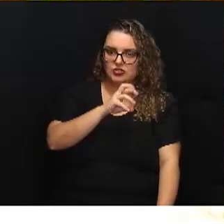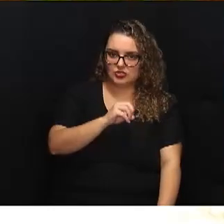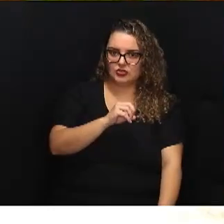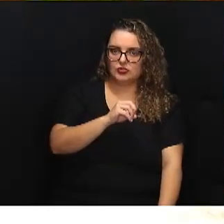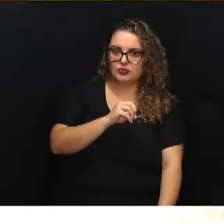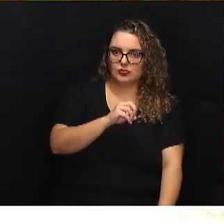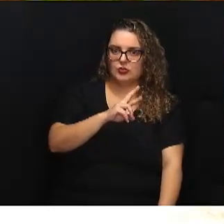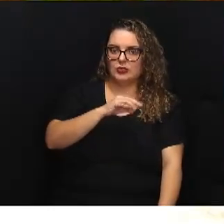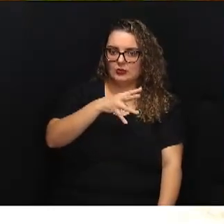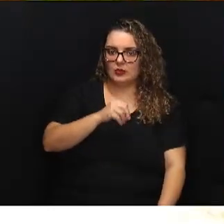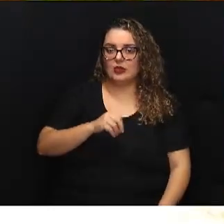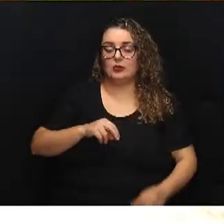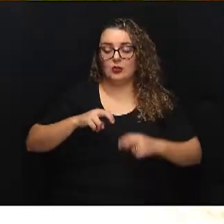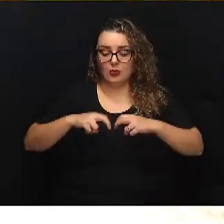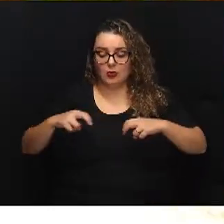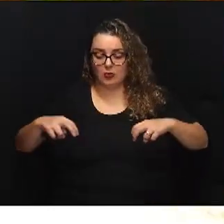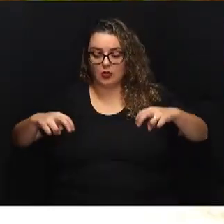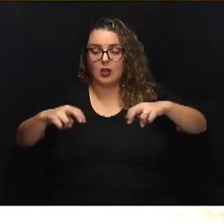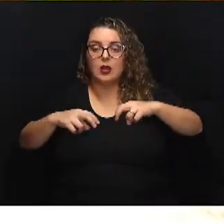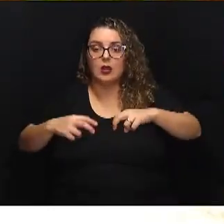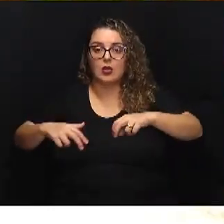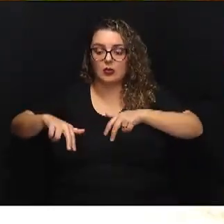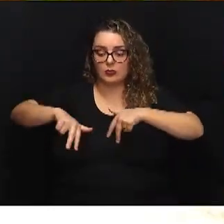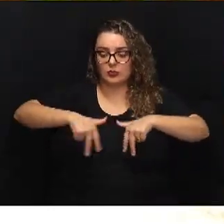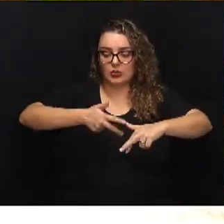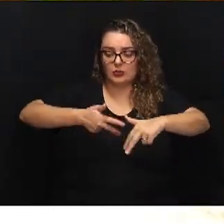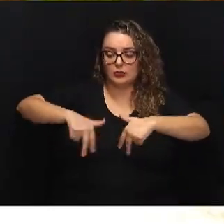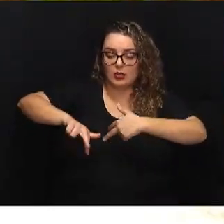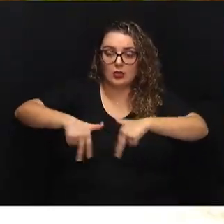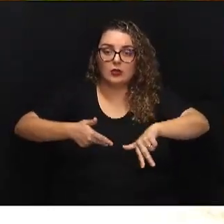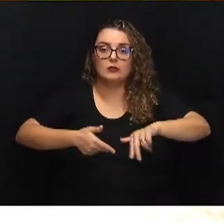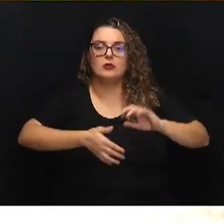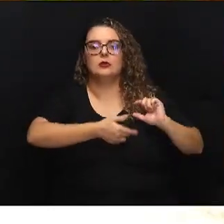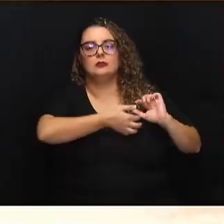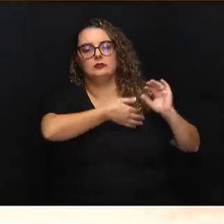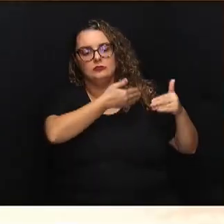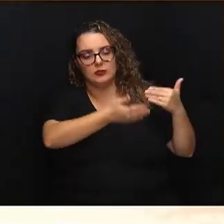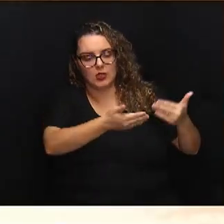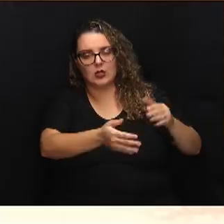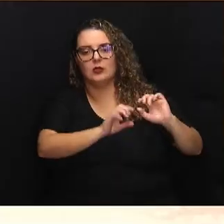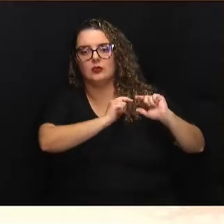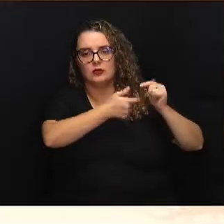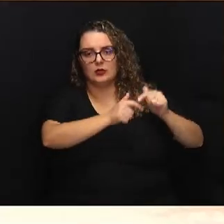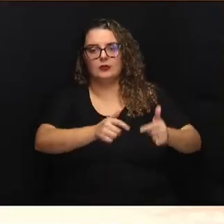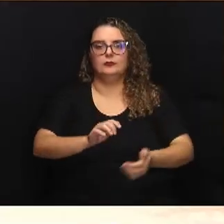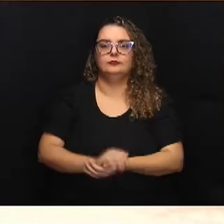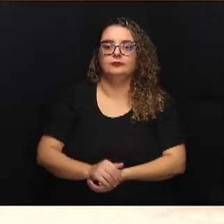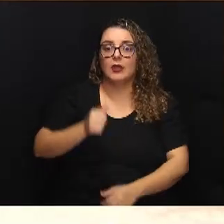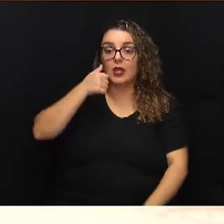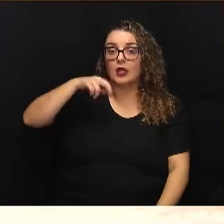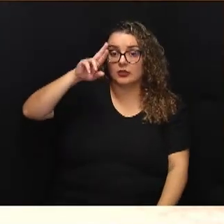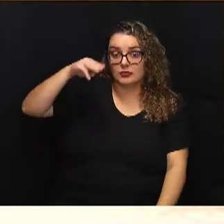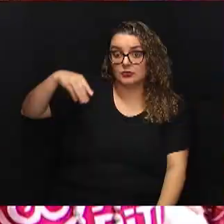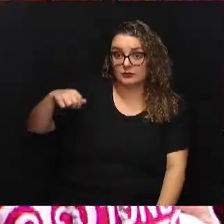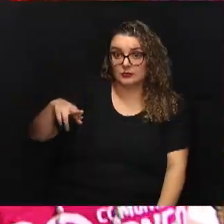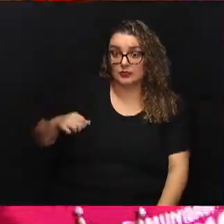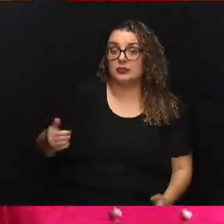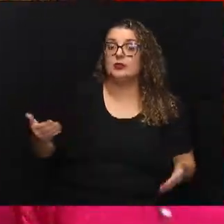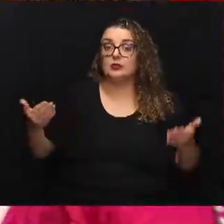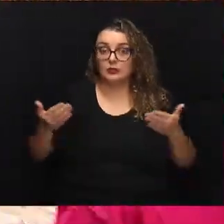dança, assim mantendo essa tradição ancestral na cidade. Dona Maria, ainda